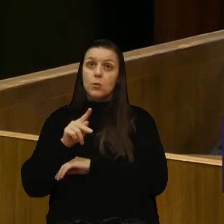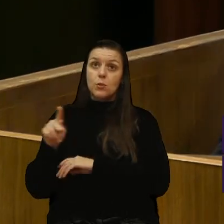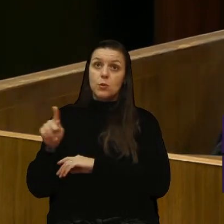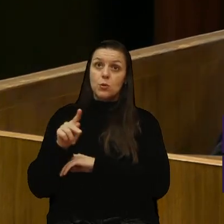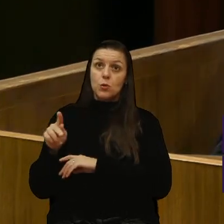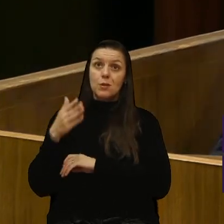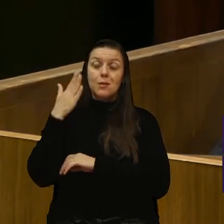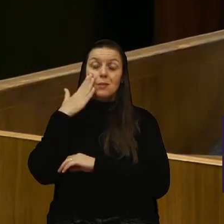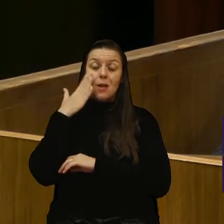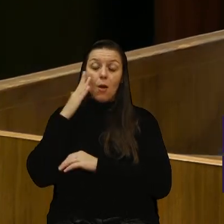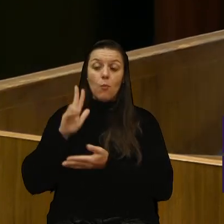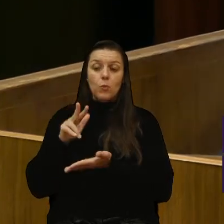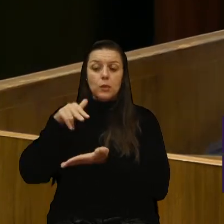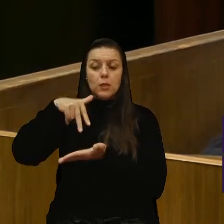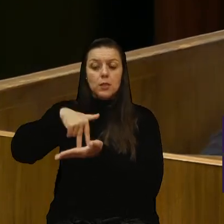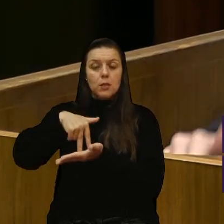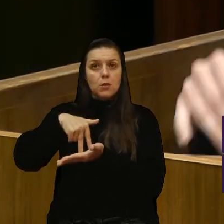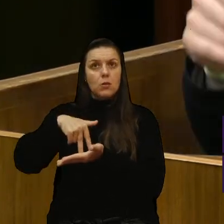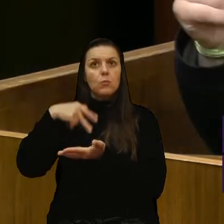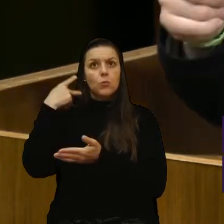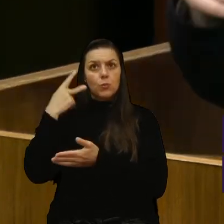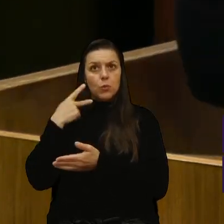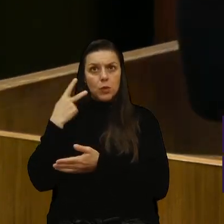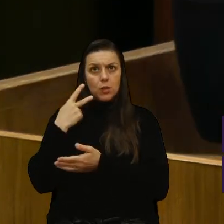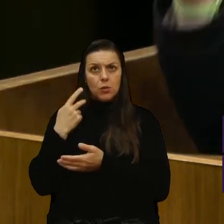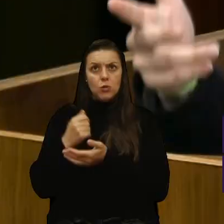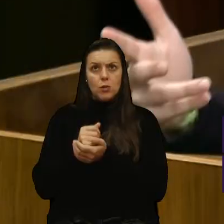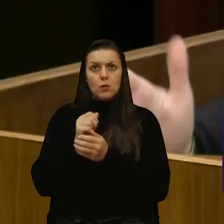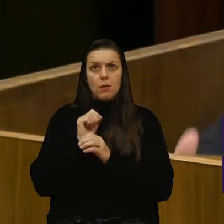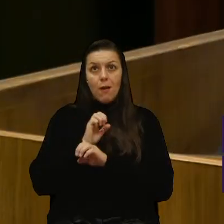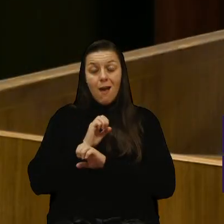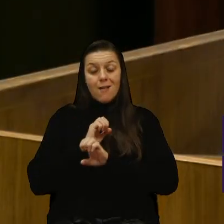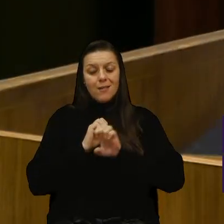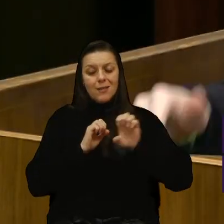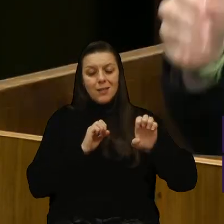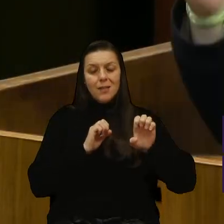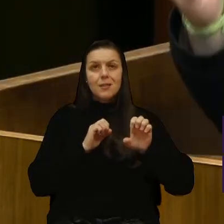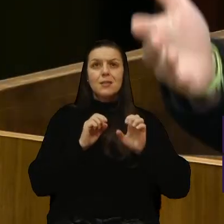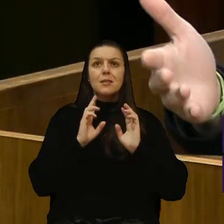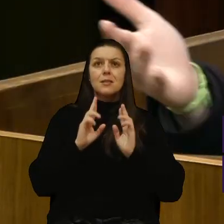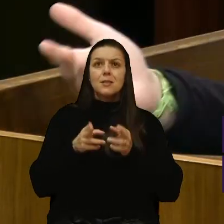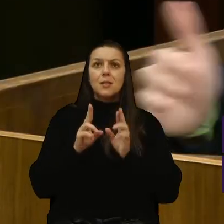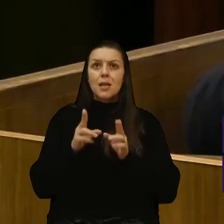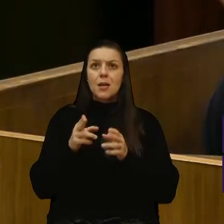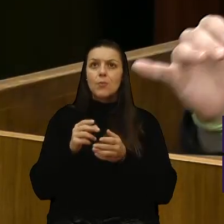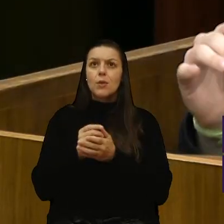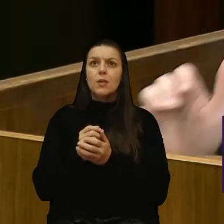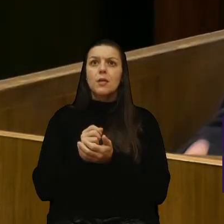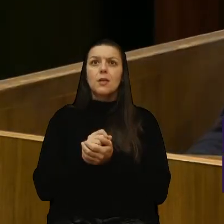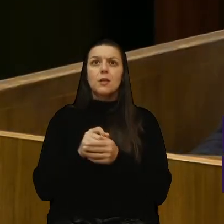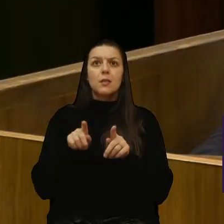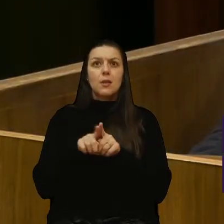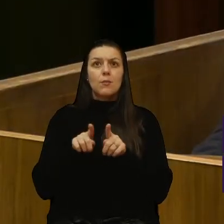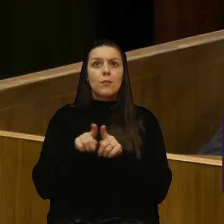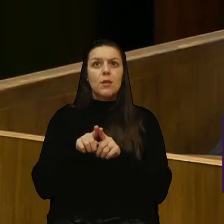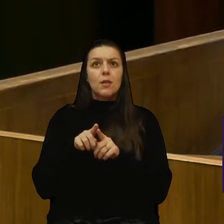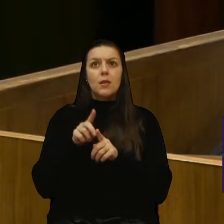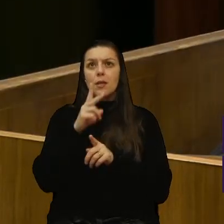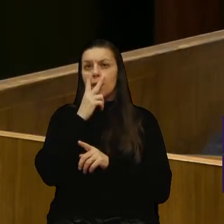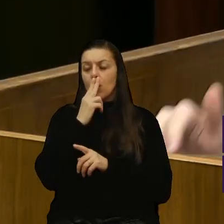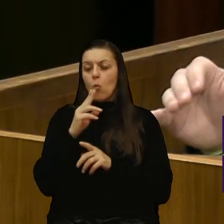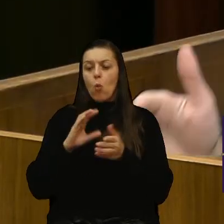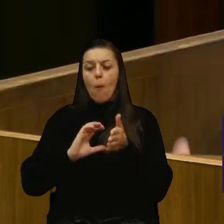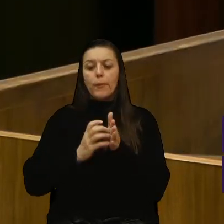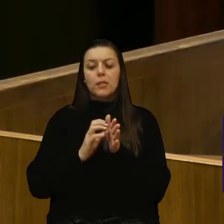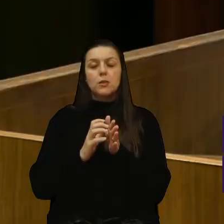mundo sabe do meu posicionamento político, né? Que eu sou uma pessoa de esquerda, sempre fui posicionada, desde a universidade sempre fui do mesmo partido,